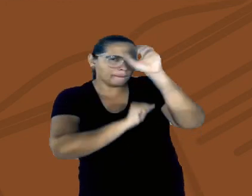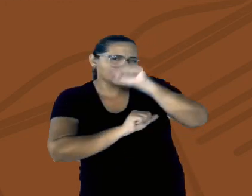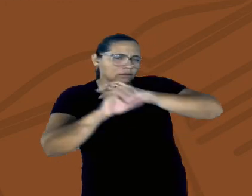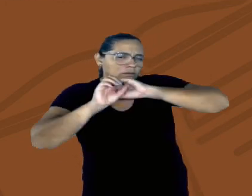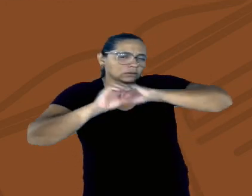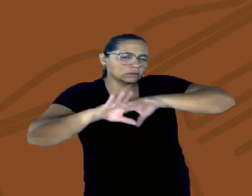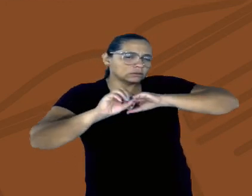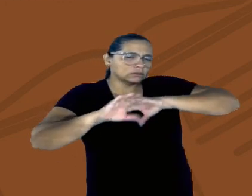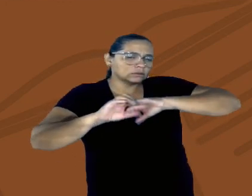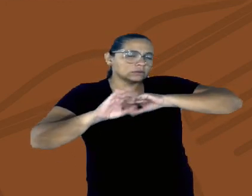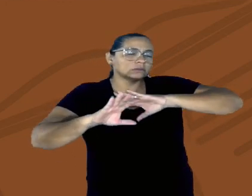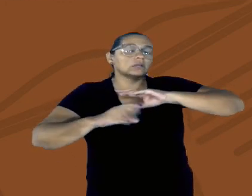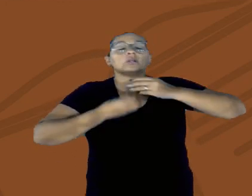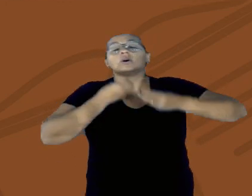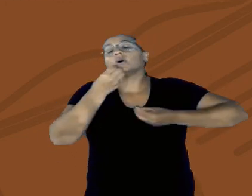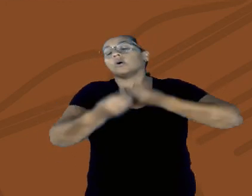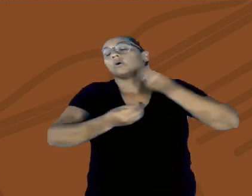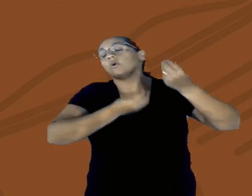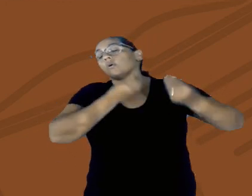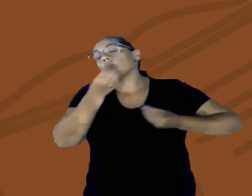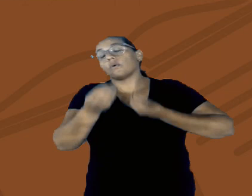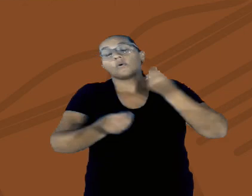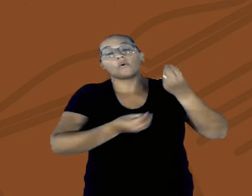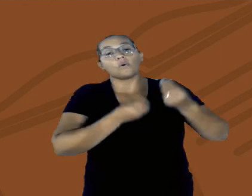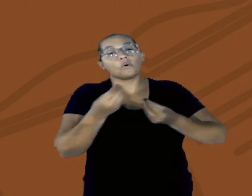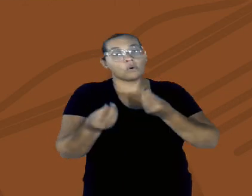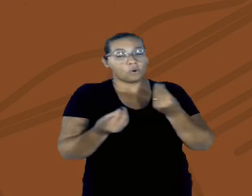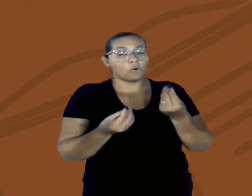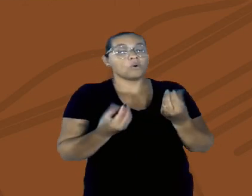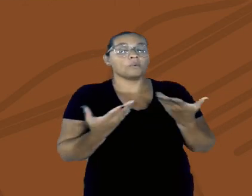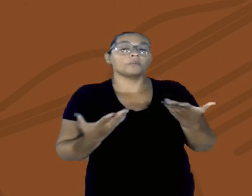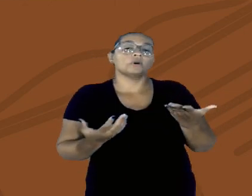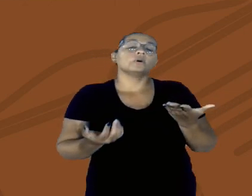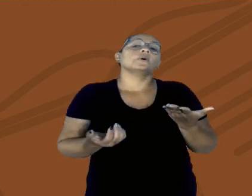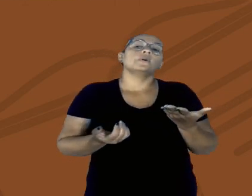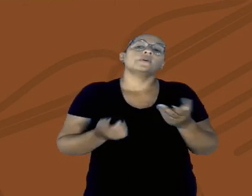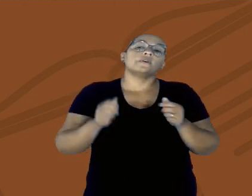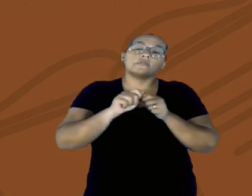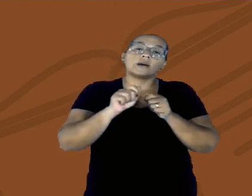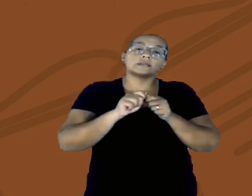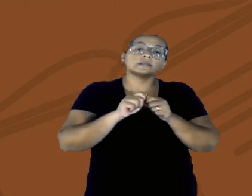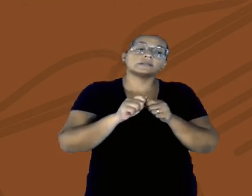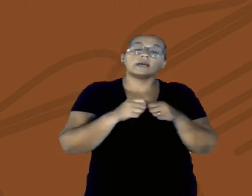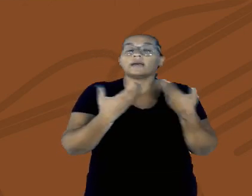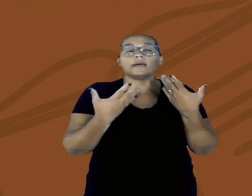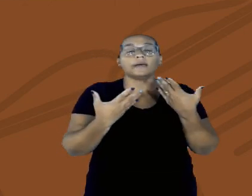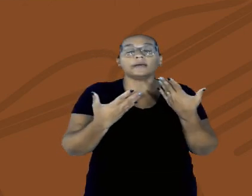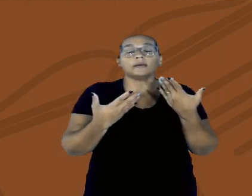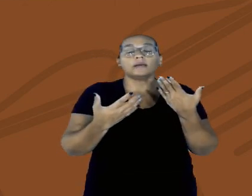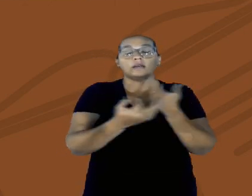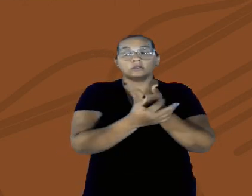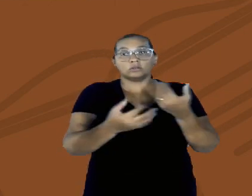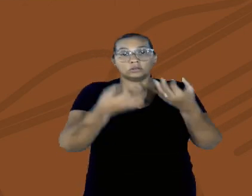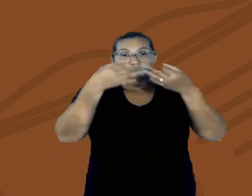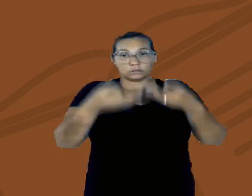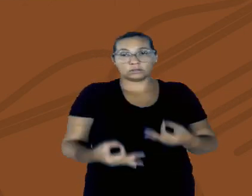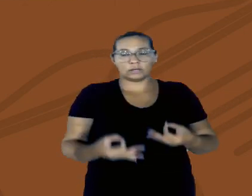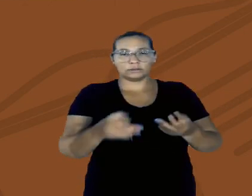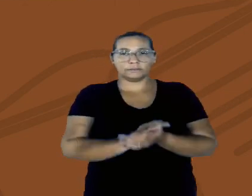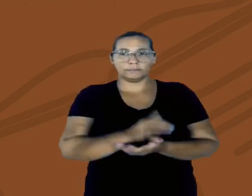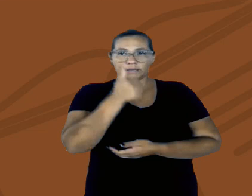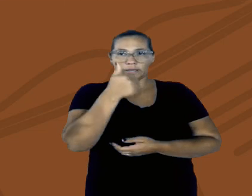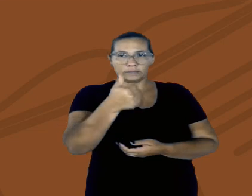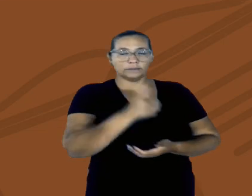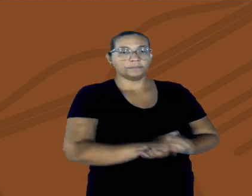trazendo a solução, a resolução aí das questões da aula 27. Muito bem, professor. Vamos responder junto?